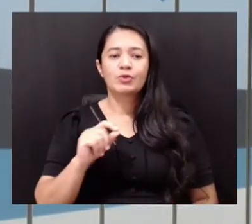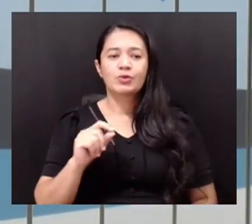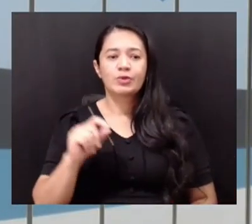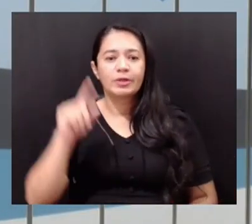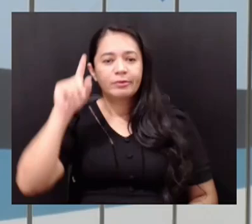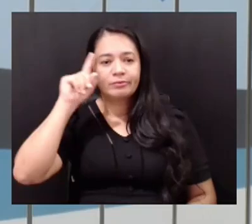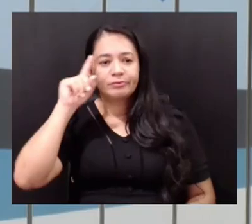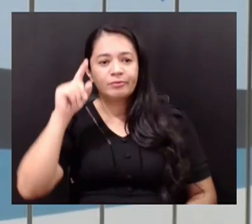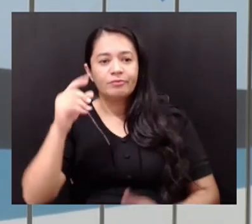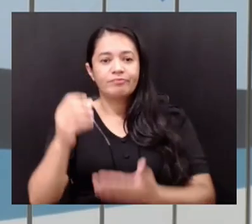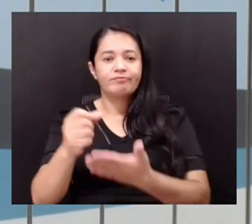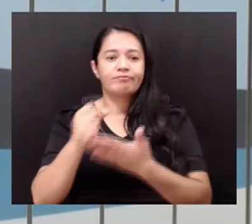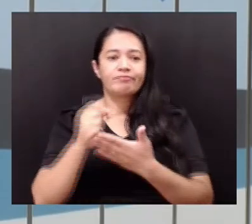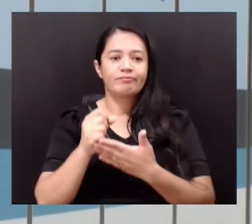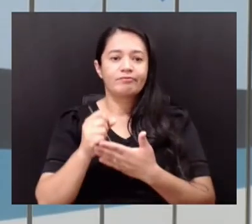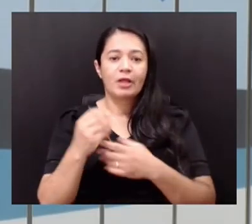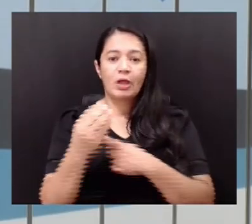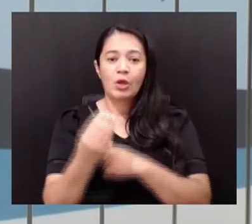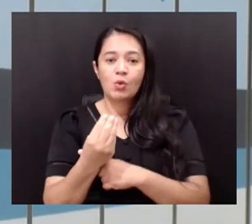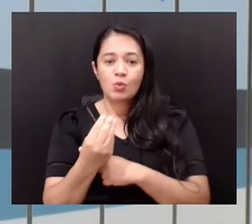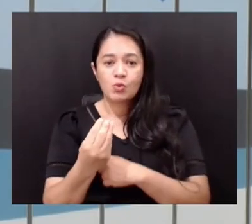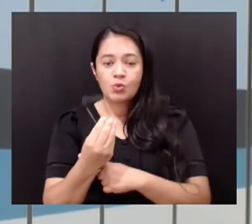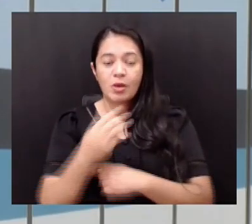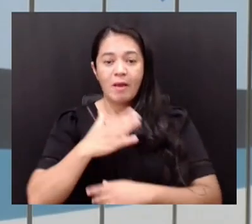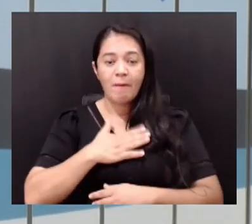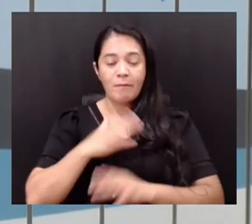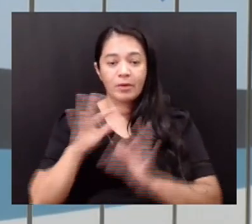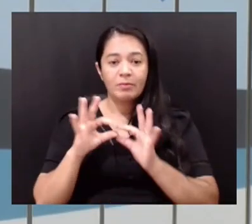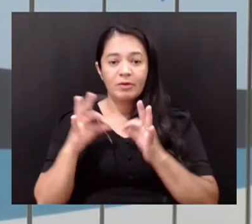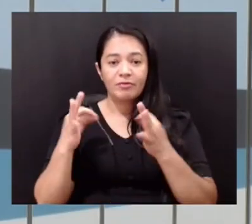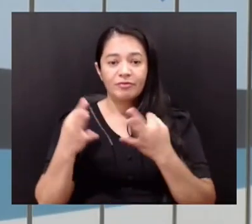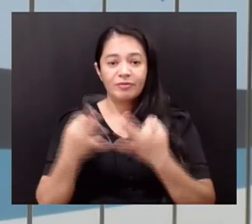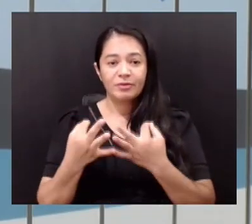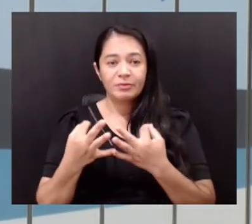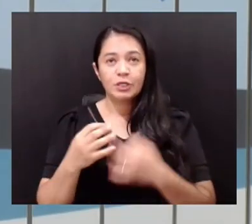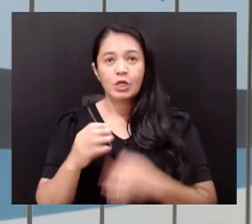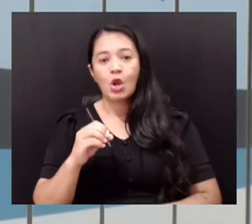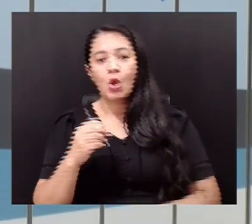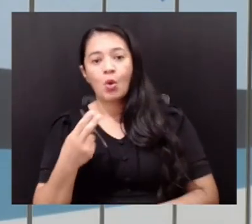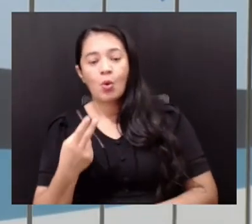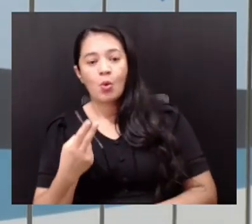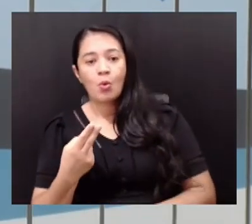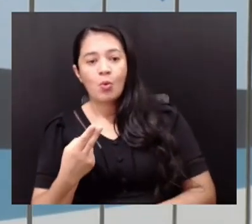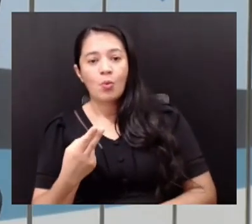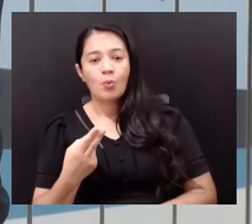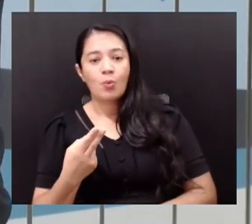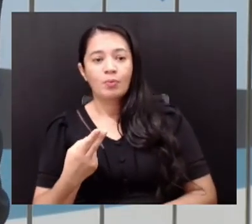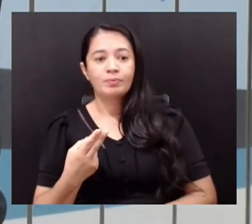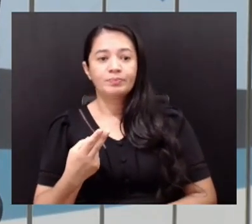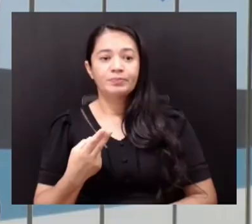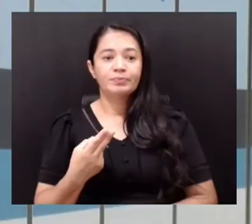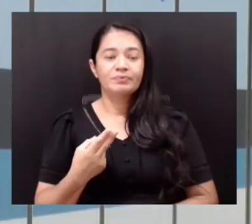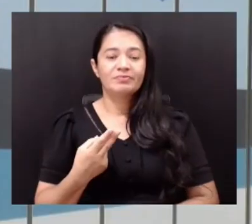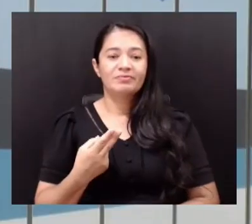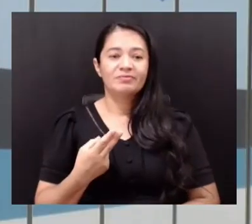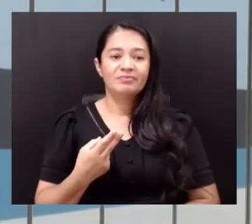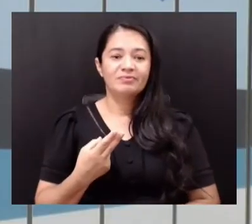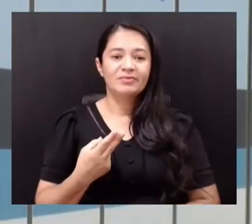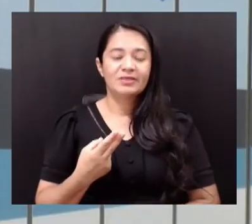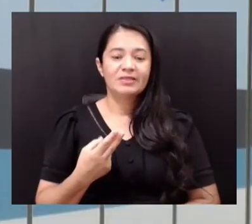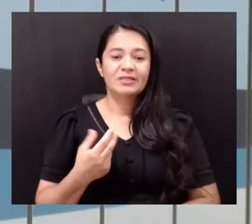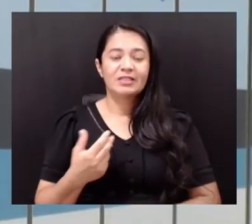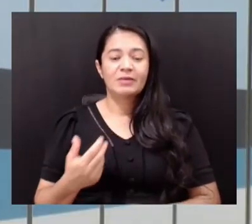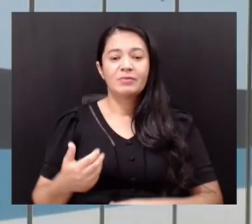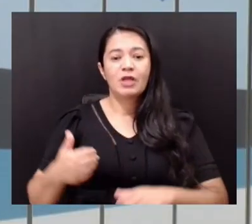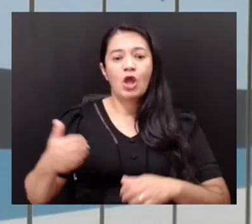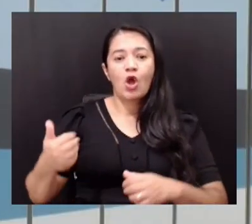a subsistência para minha família, ou eu não consigo a minha recolocação, isso mexe na